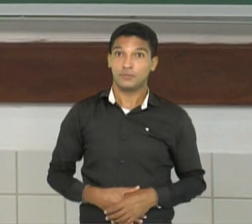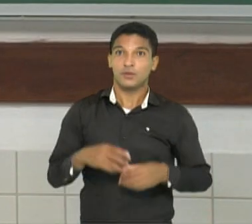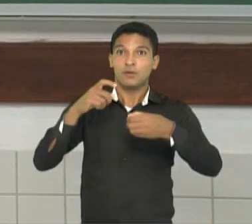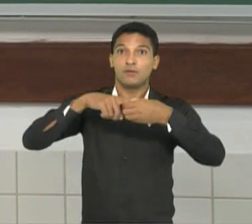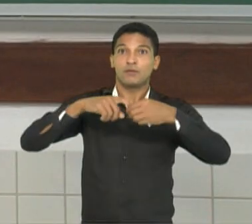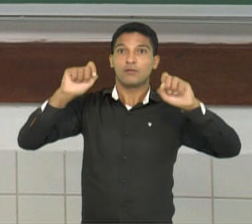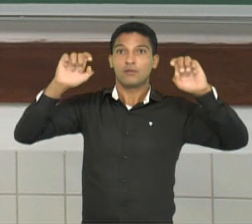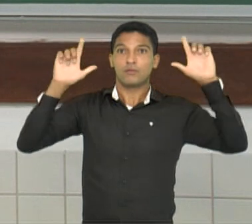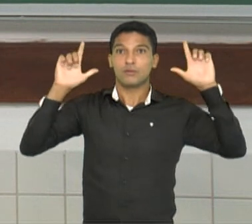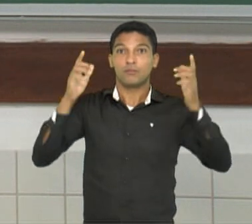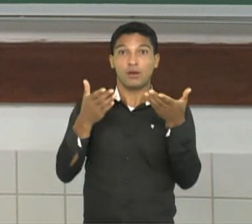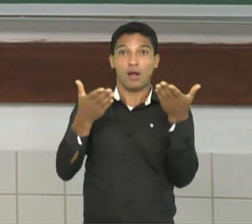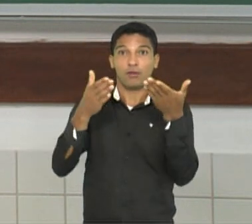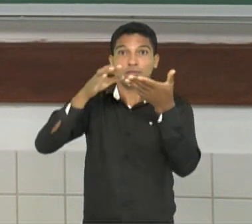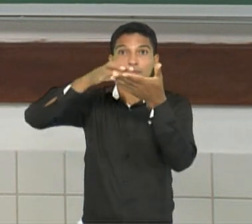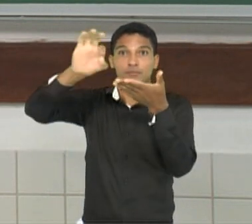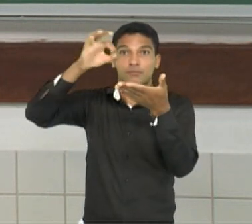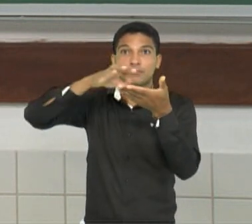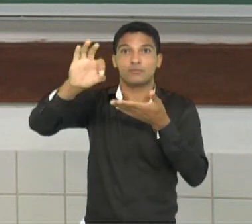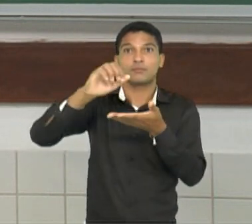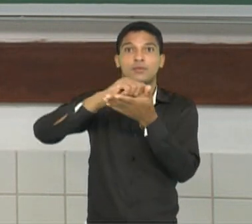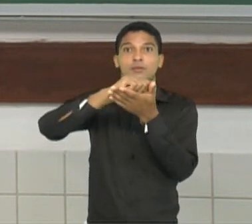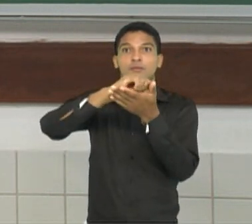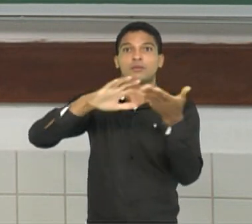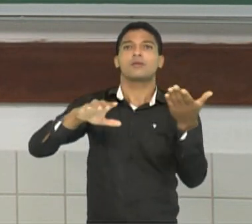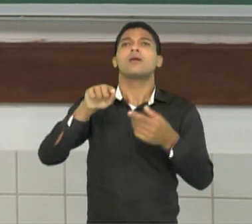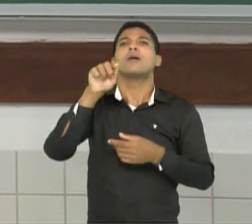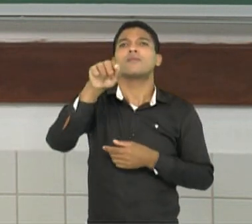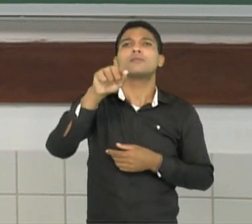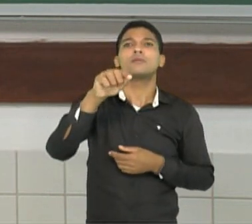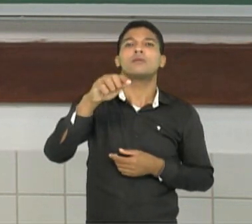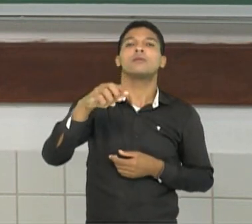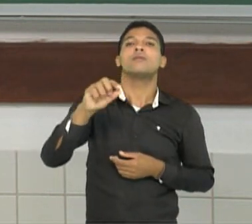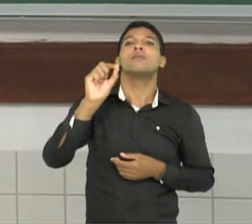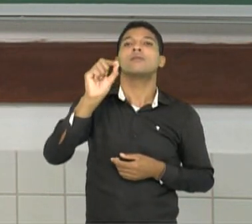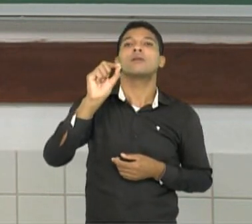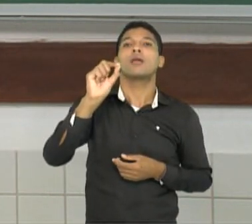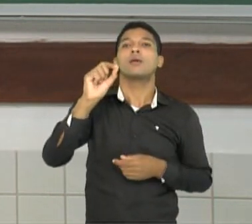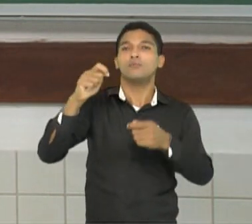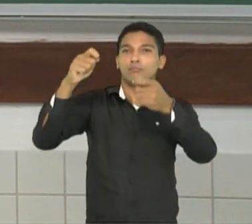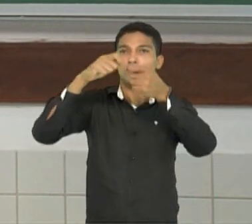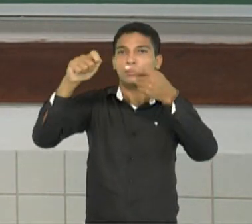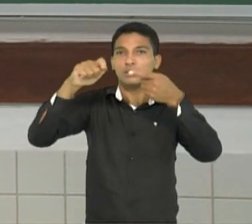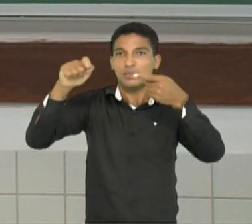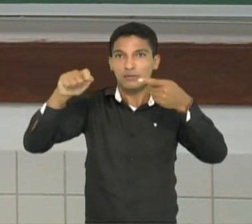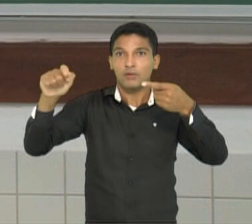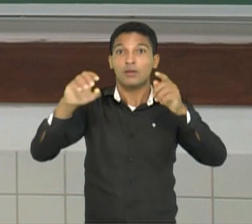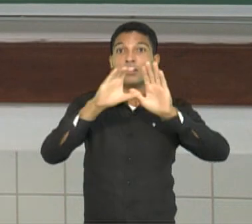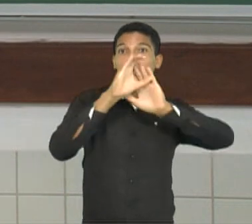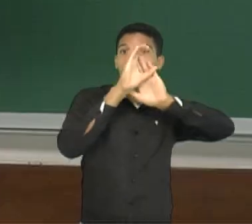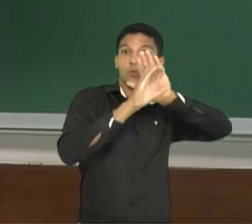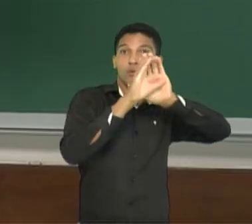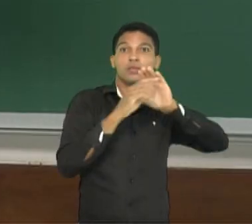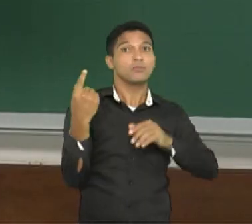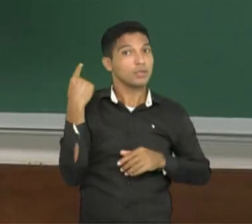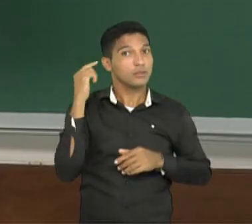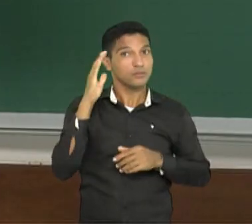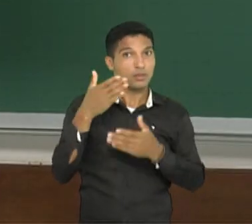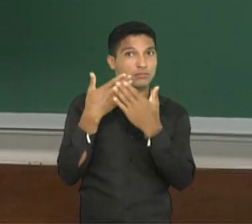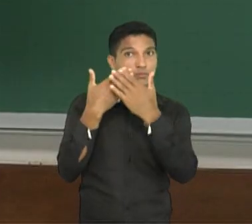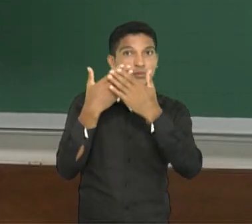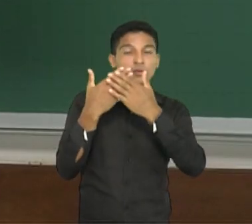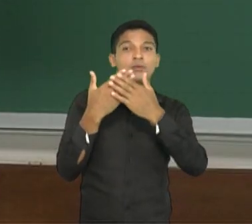Voltamos então ali com a correção dos exercícios, era para vocês relembrarem os conceitos que nós trabalhamos e que vocês vão